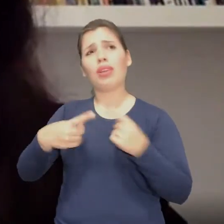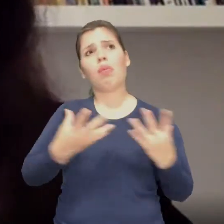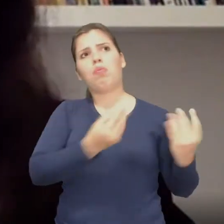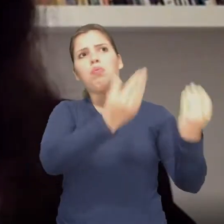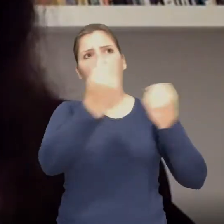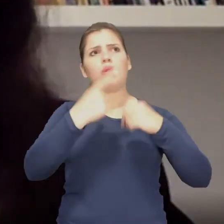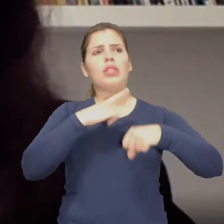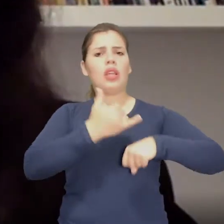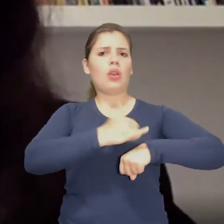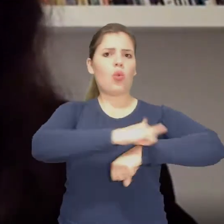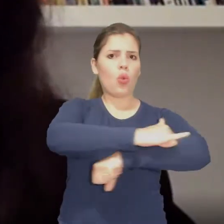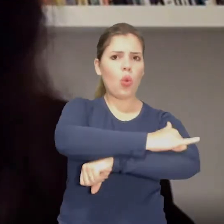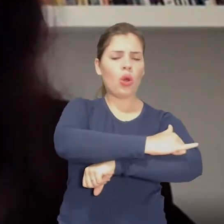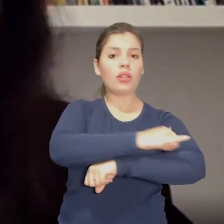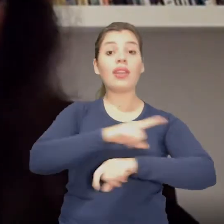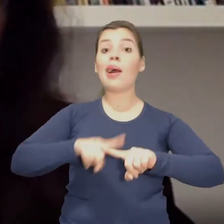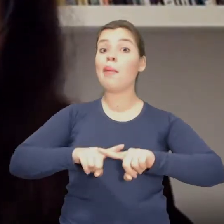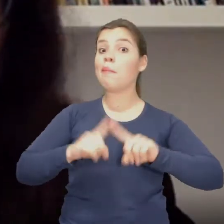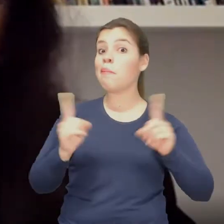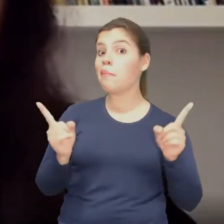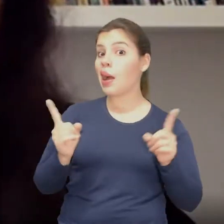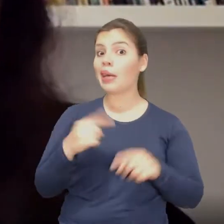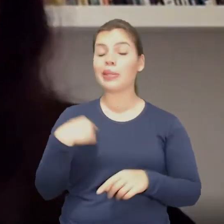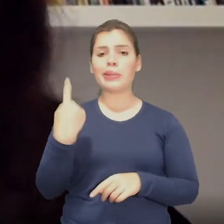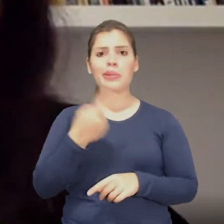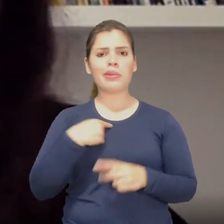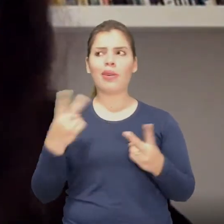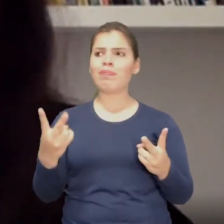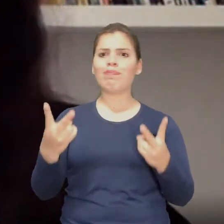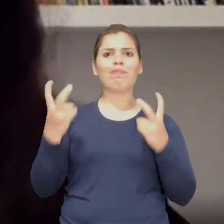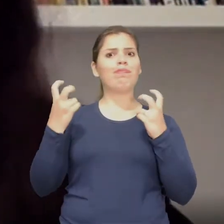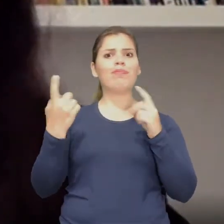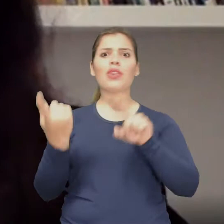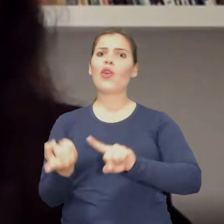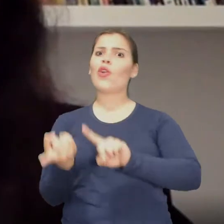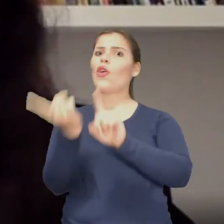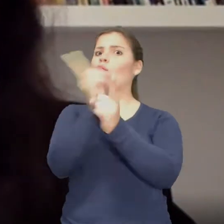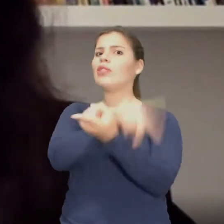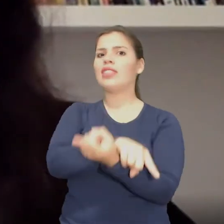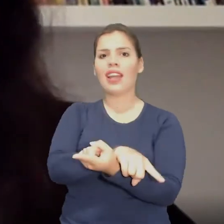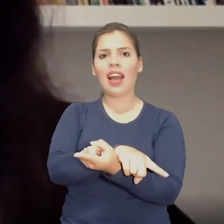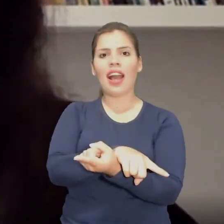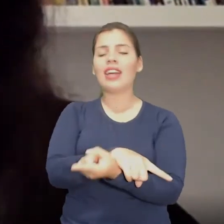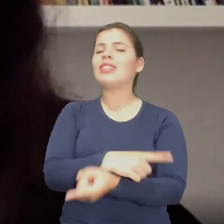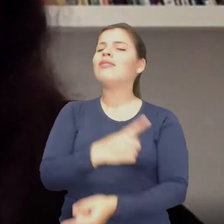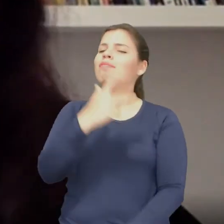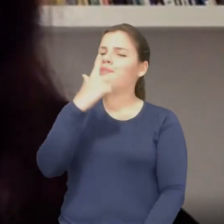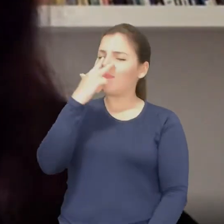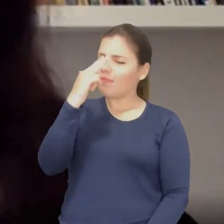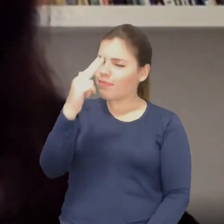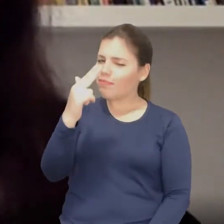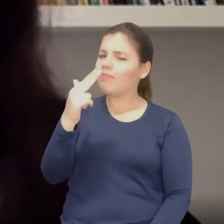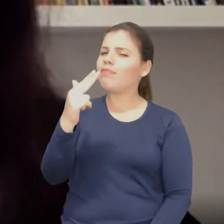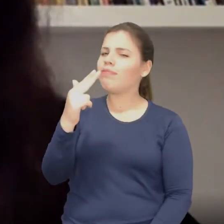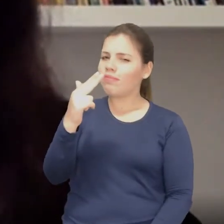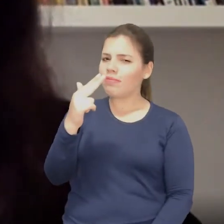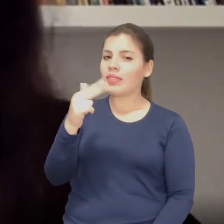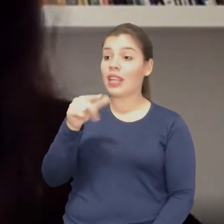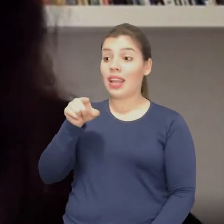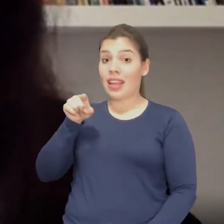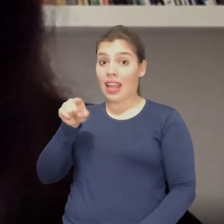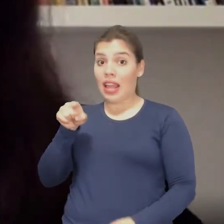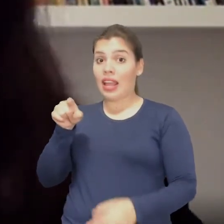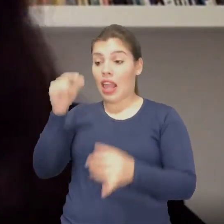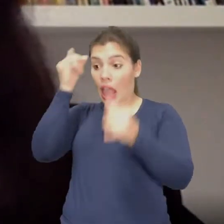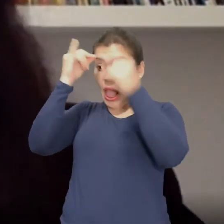pensamento. Mas a gente tem indícios muito fortes de que o caminho é o oposto, sabe? De que provavelmente o fazer